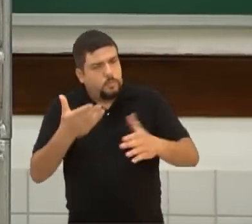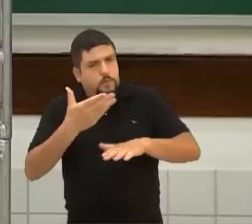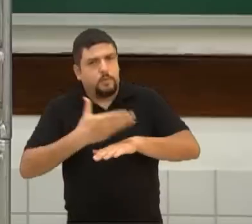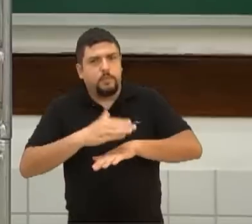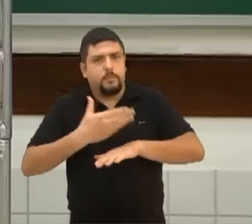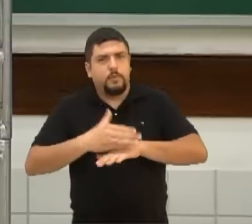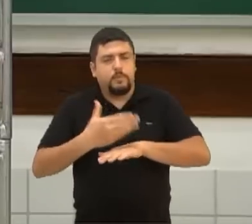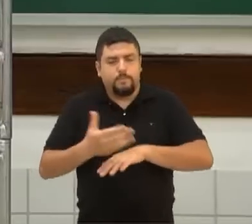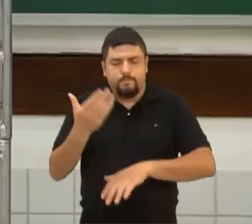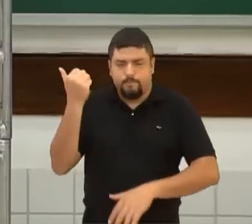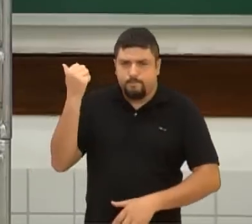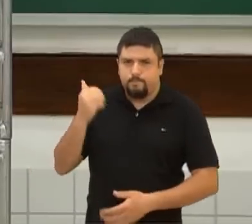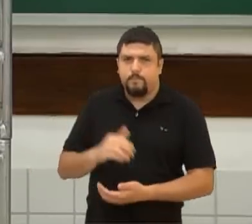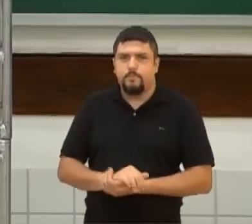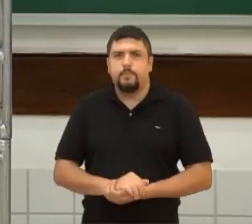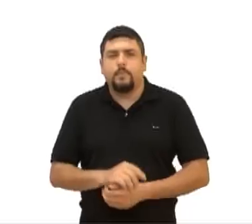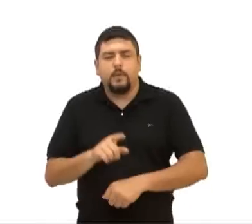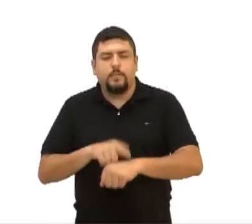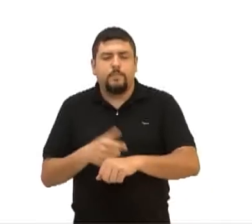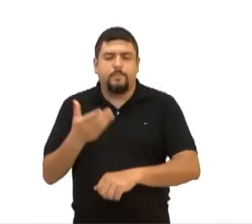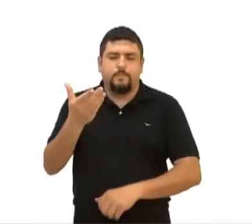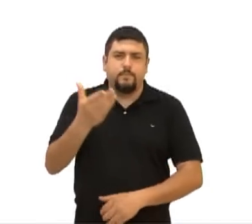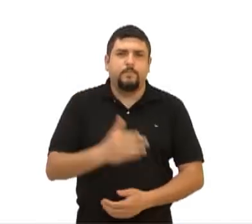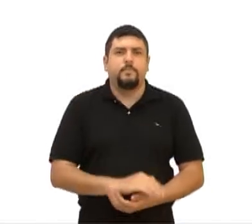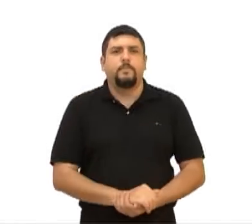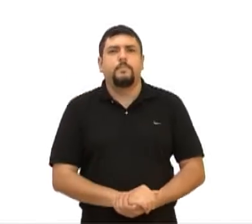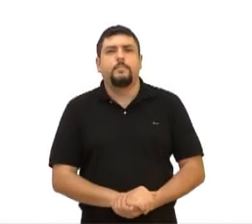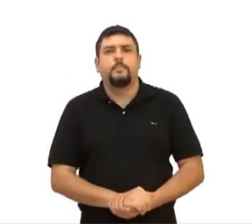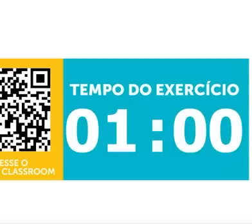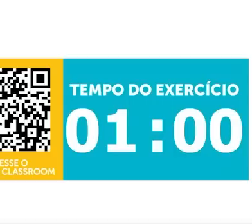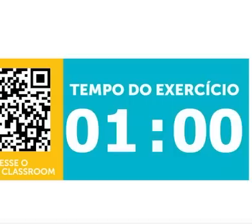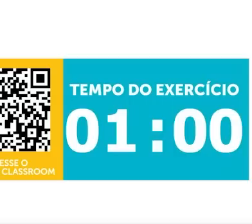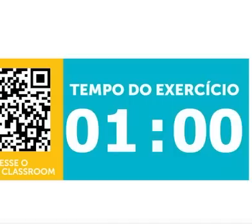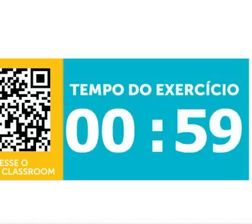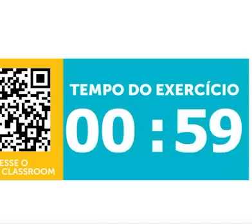pessoal, atividade 3, tempo para vocês.